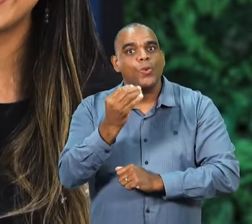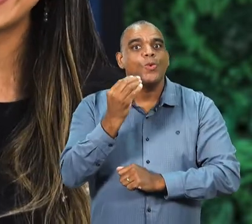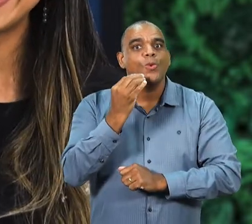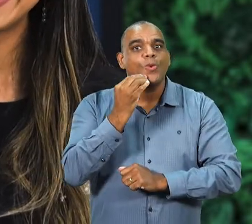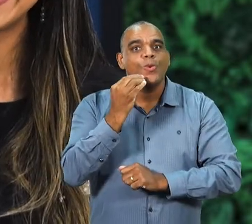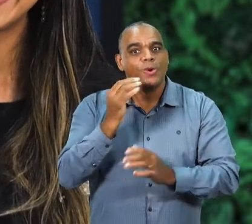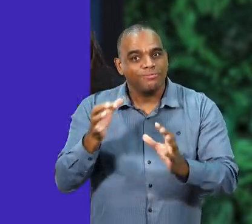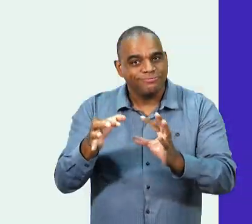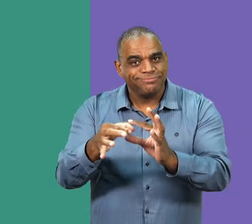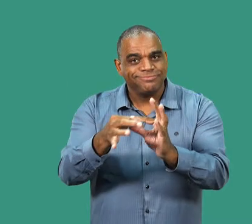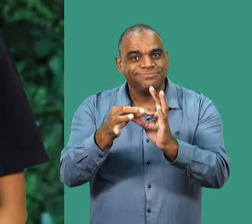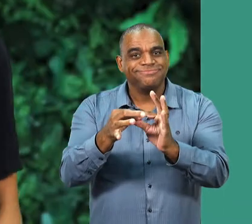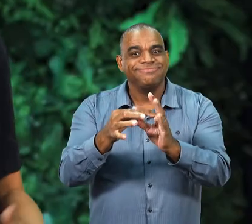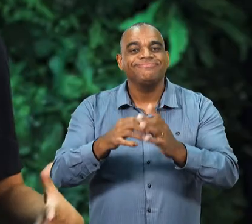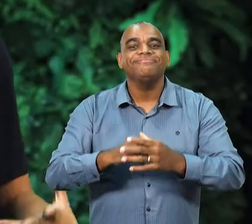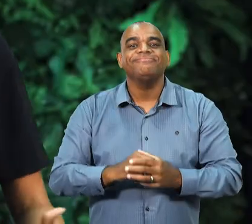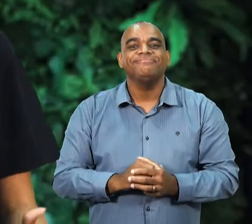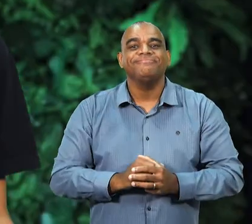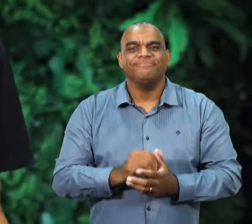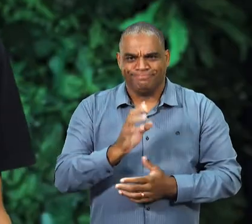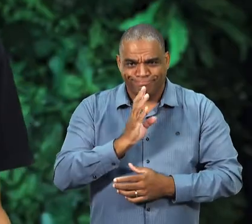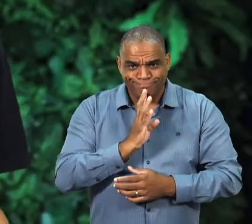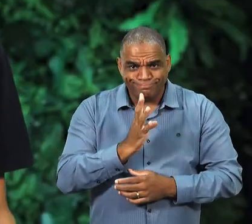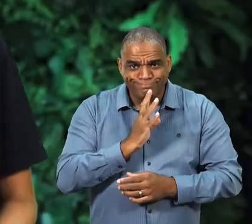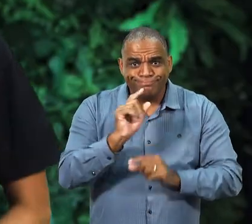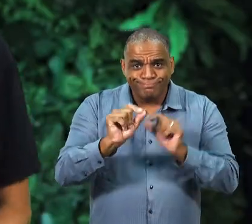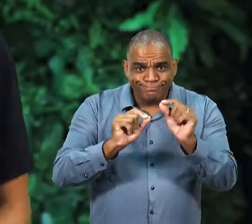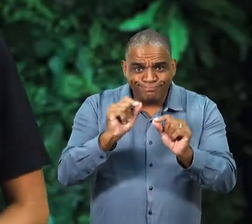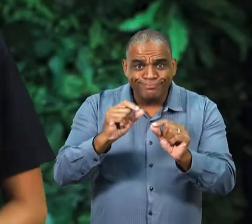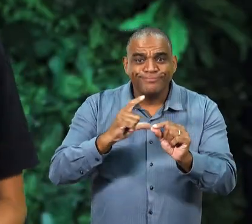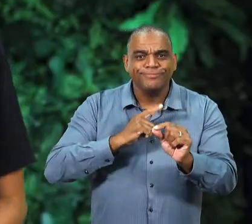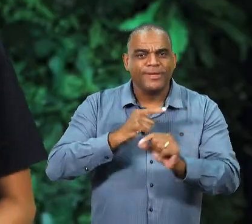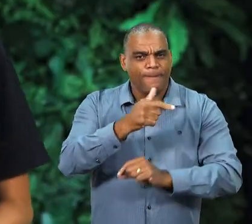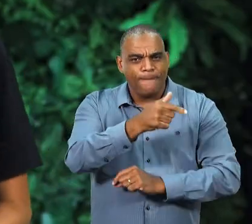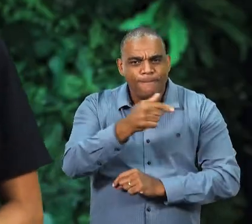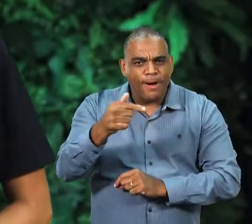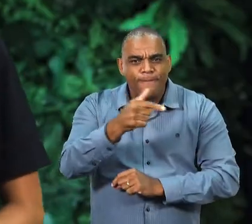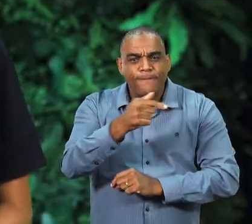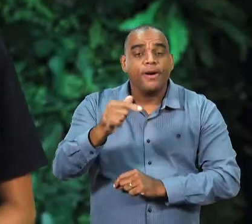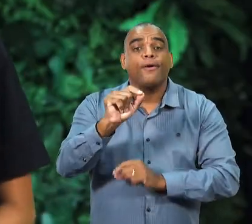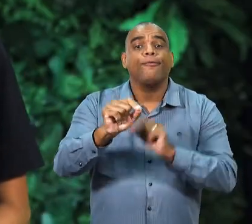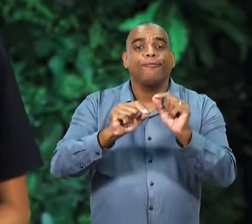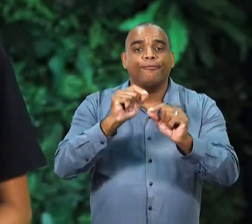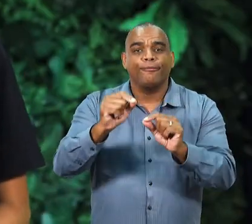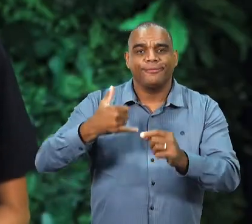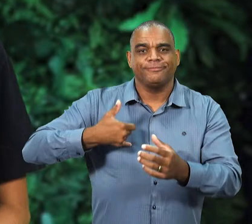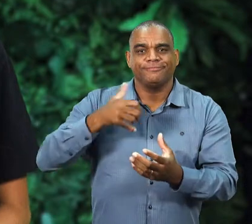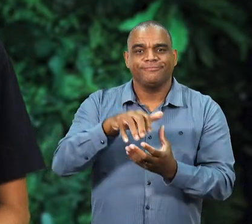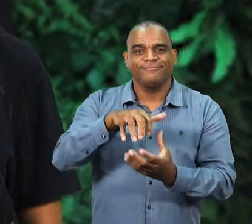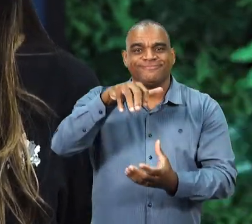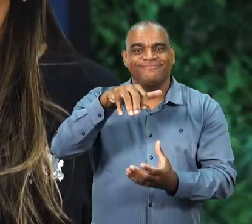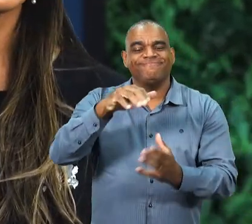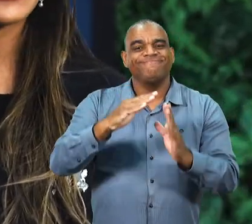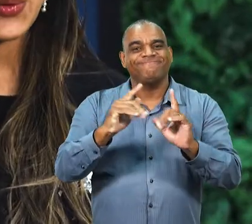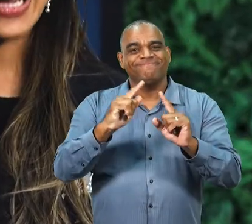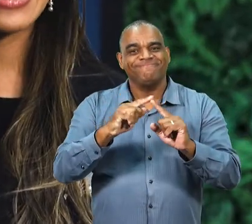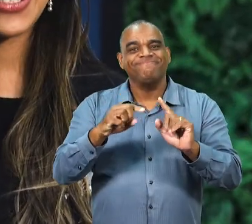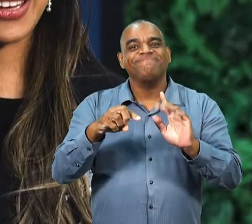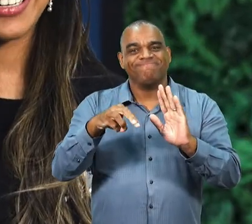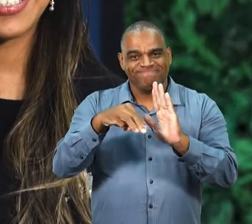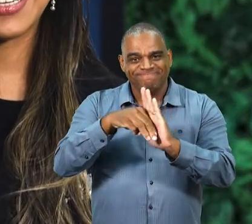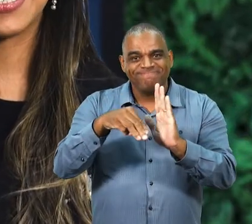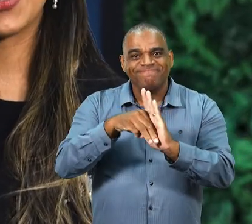para se juntar a nós. Você já ouviu falar sobre os nossos encontros semanais para idosos aqui na Vila 21? Todas